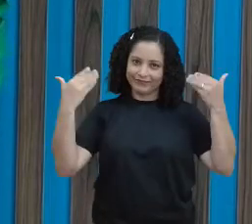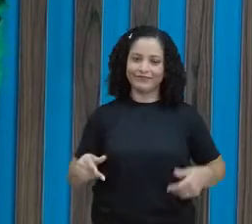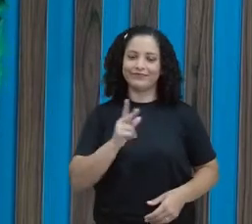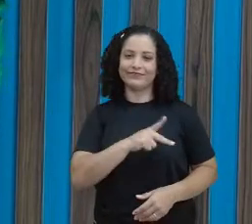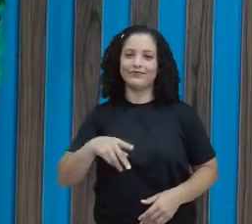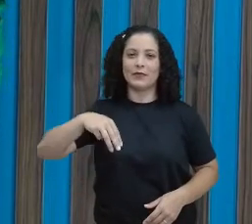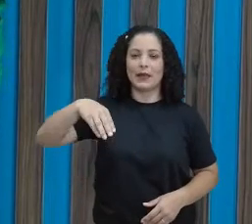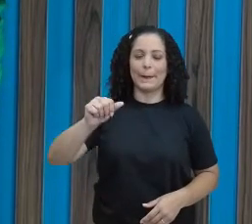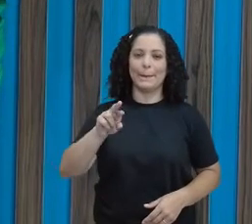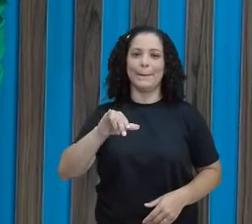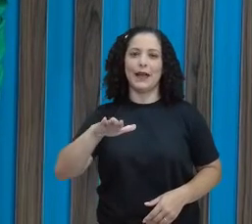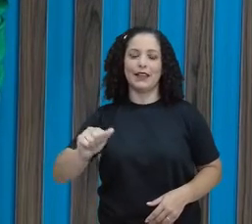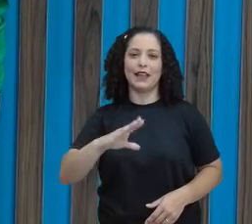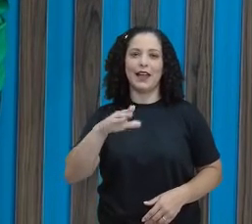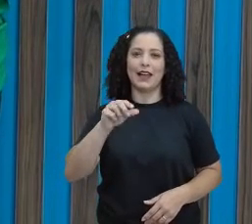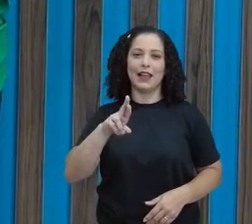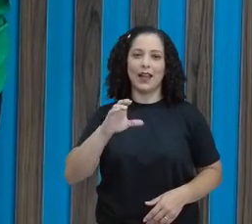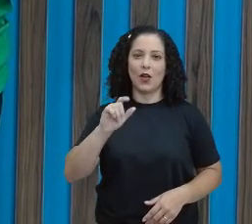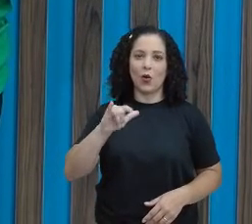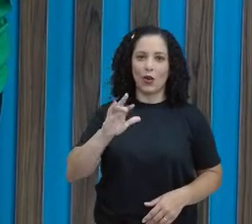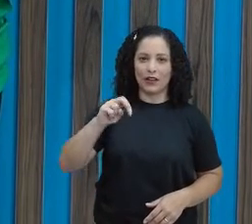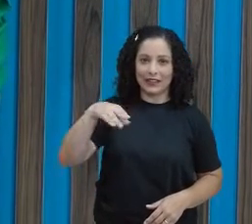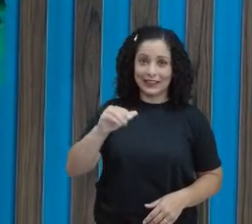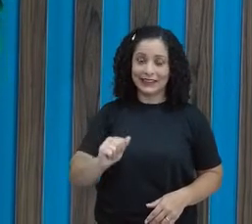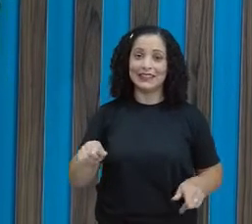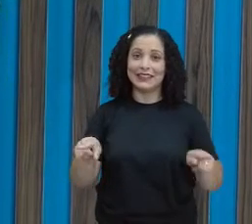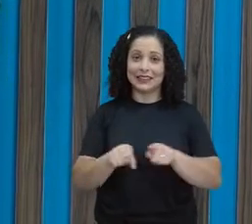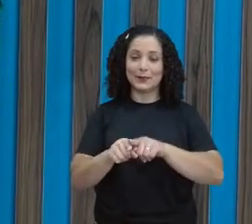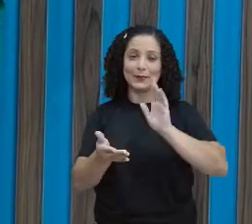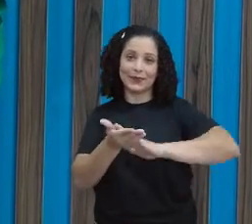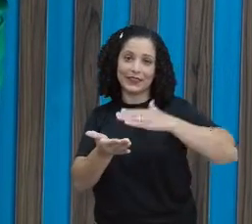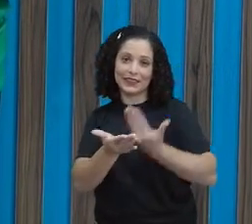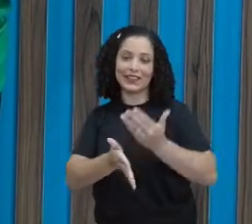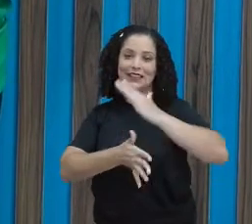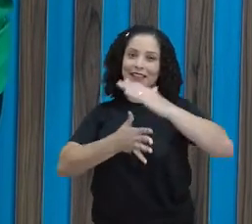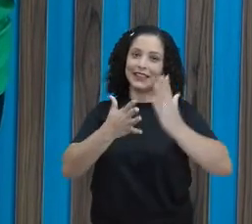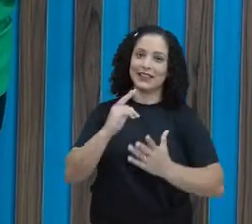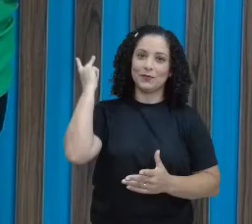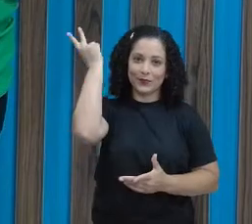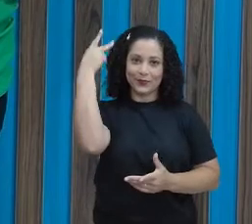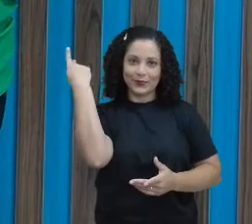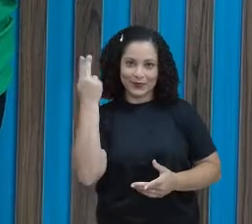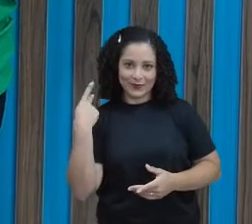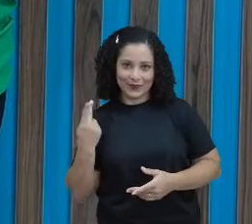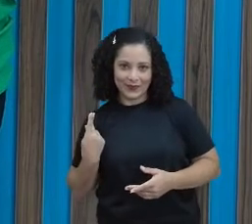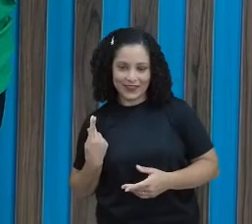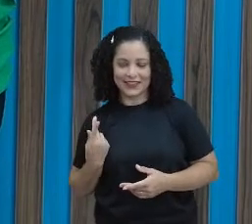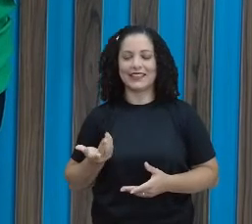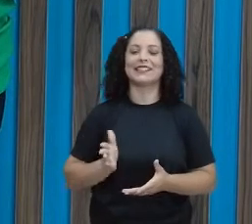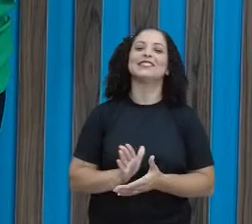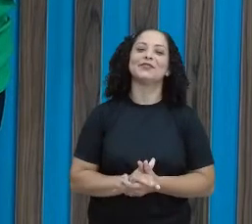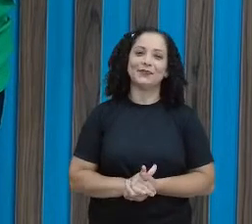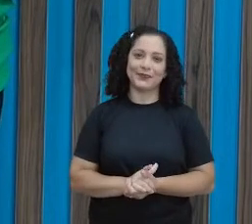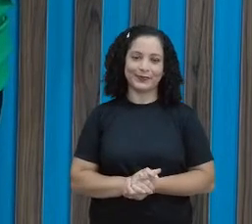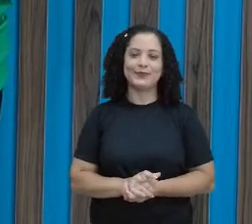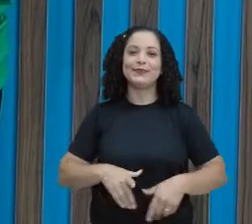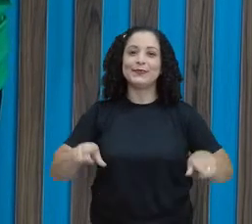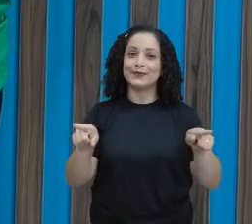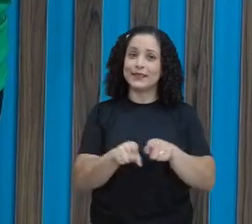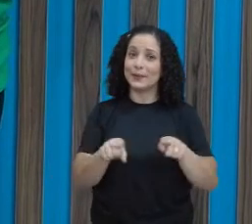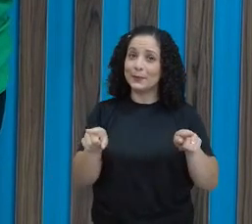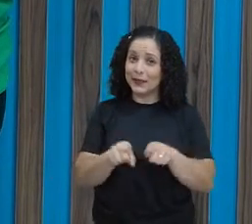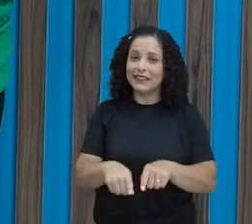Carolina. Estou aqui também na companhia de Késia, nossa intérprete de Libras, e